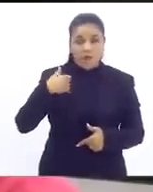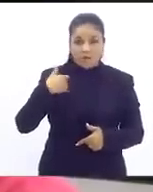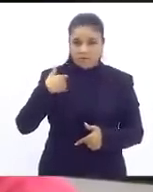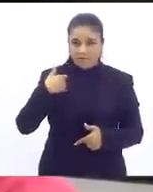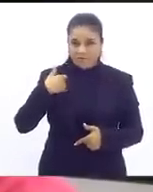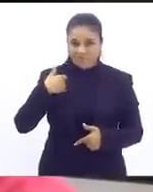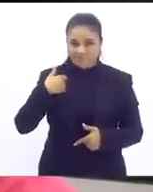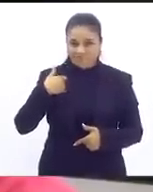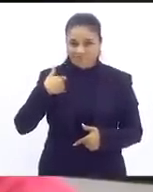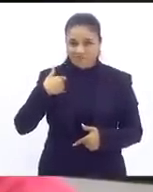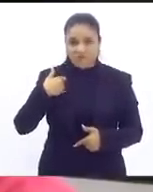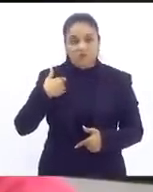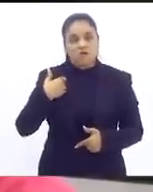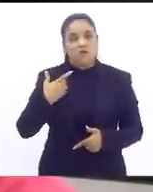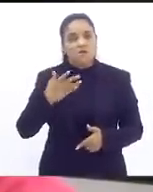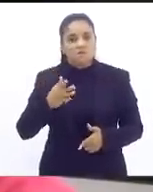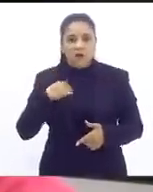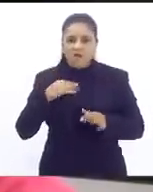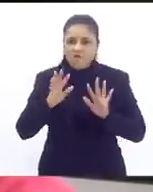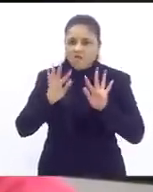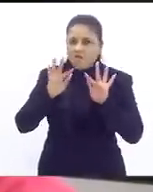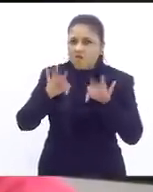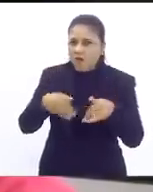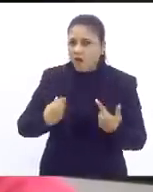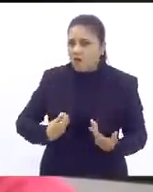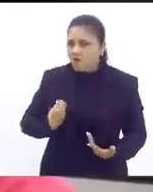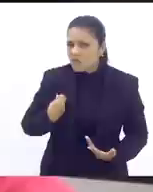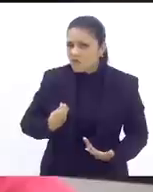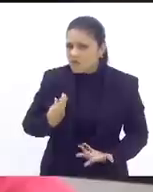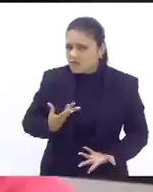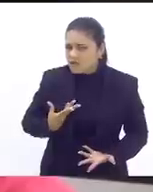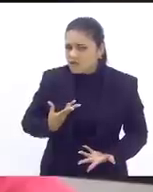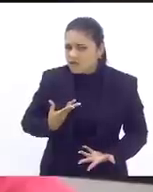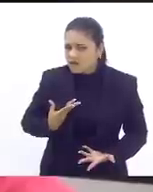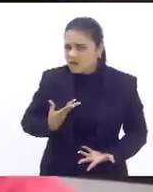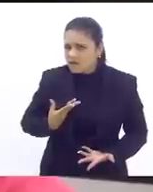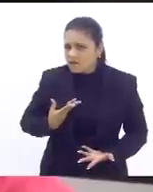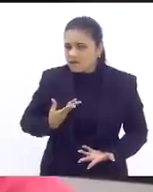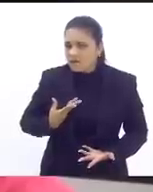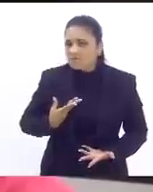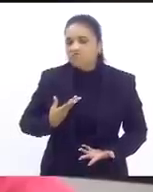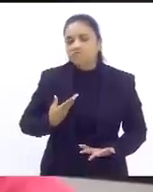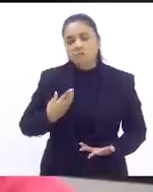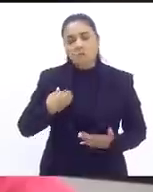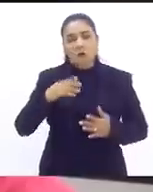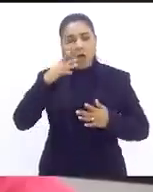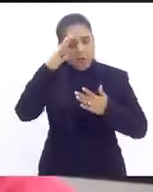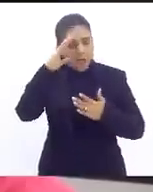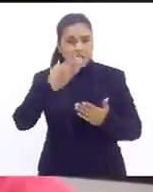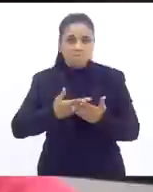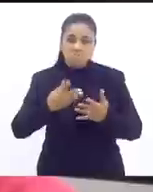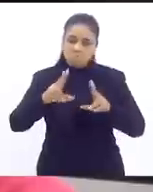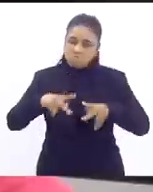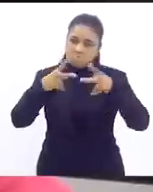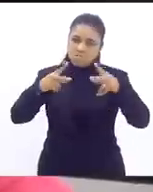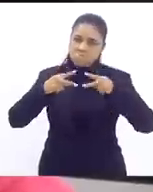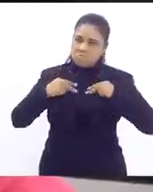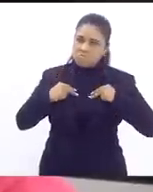no final de nossas vidas eu acredito que nós merecemos dignidade